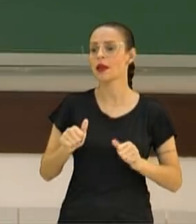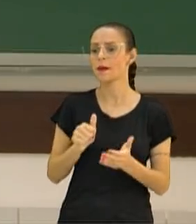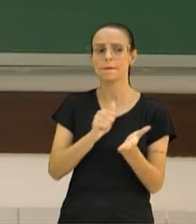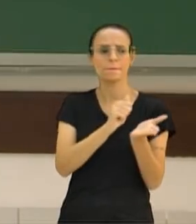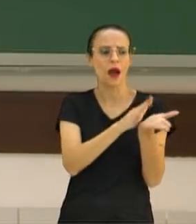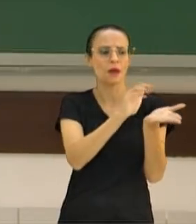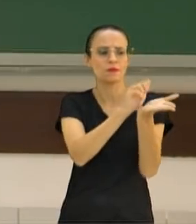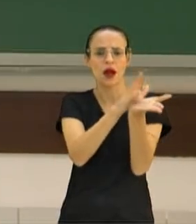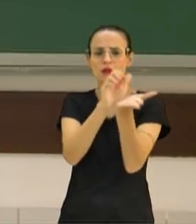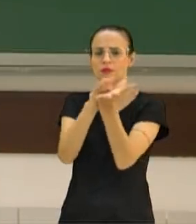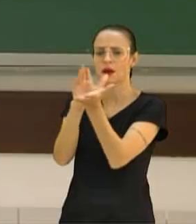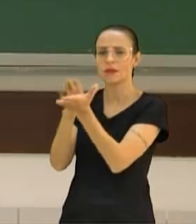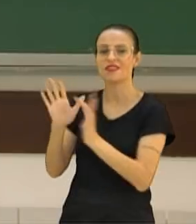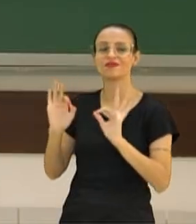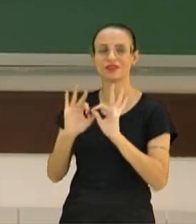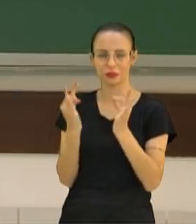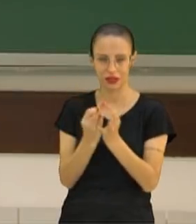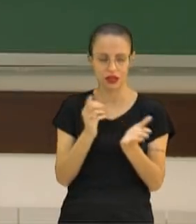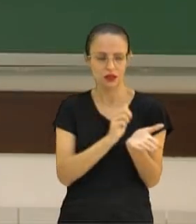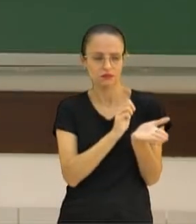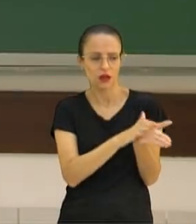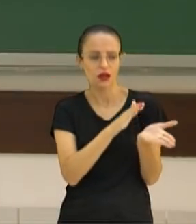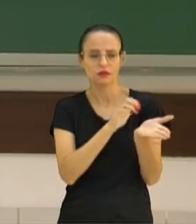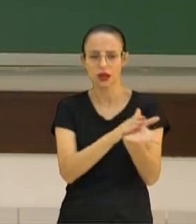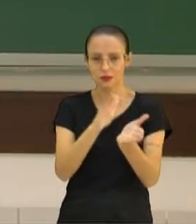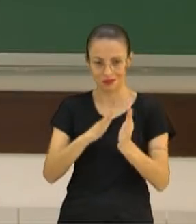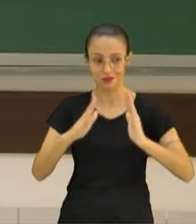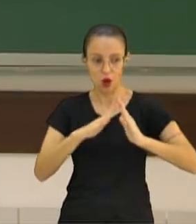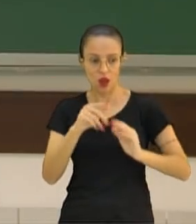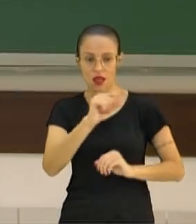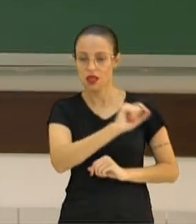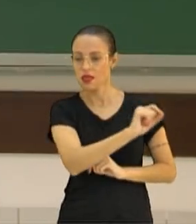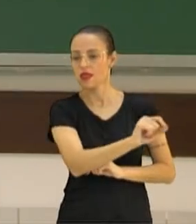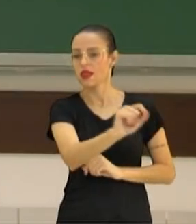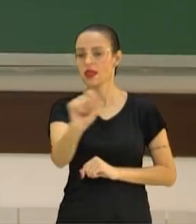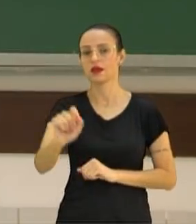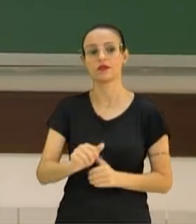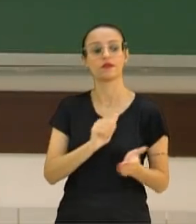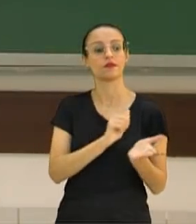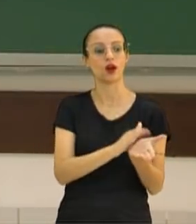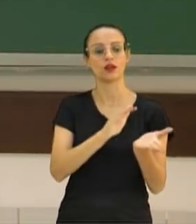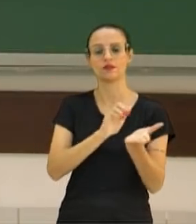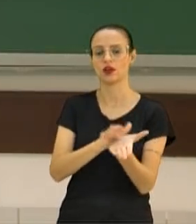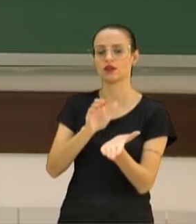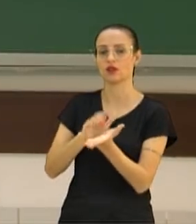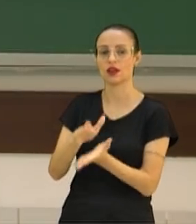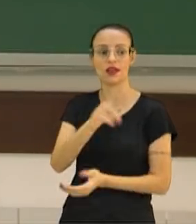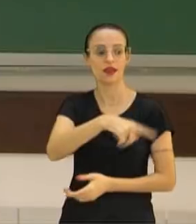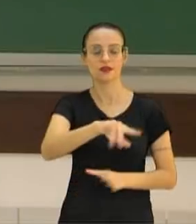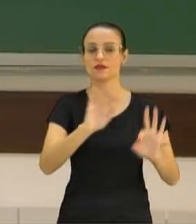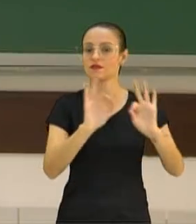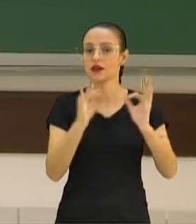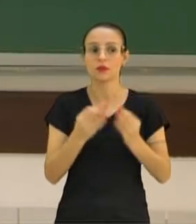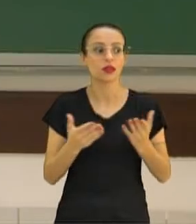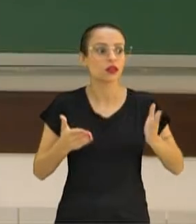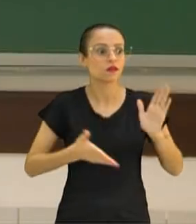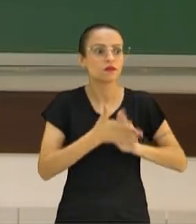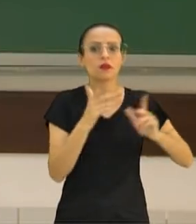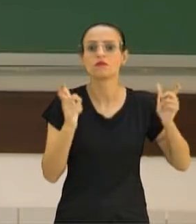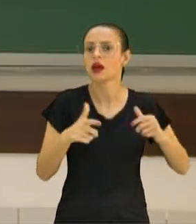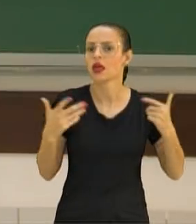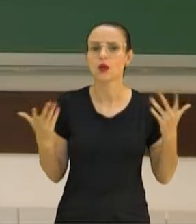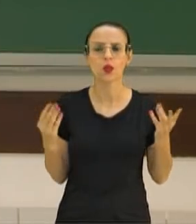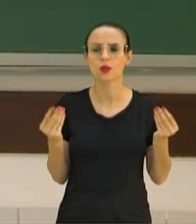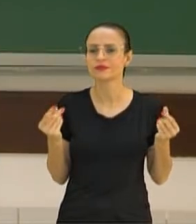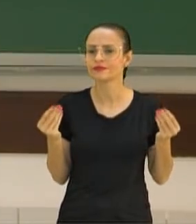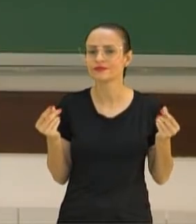as famílias dessa região, a expulsar as famílias que moravam próximas a essas áreas. Essas famílias não tinham para onde ir. É